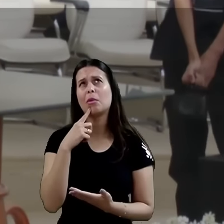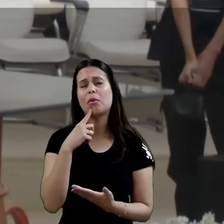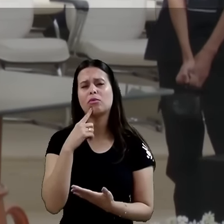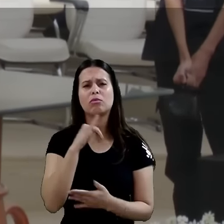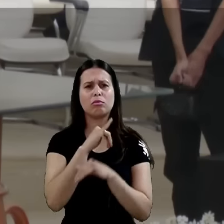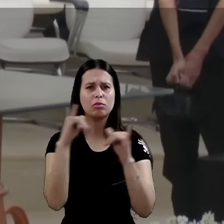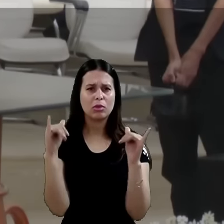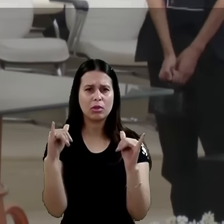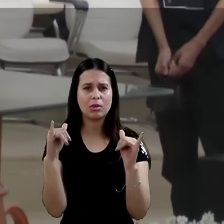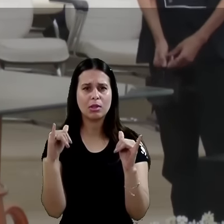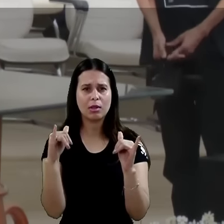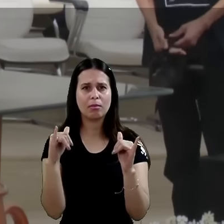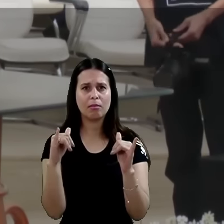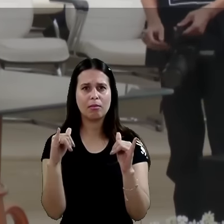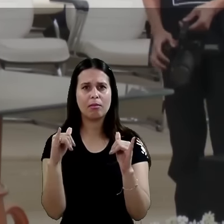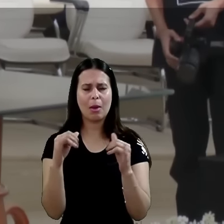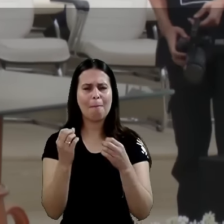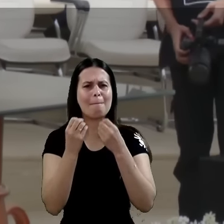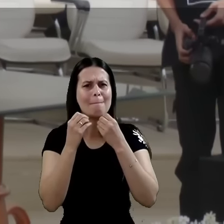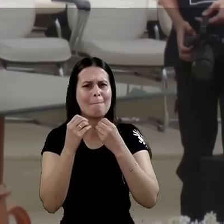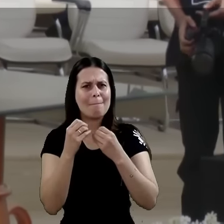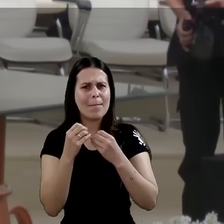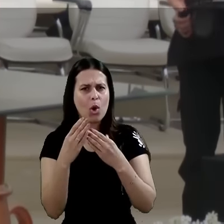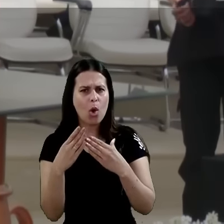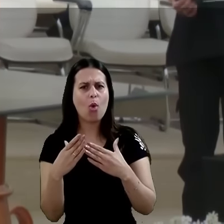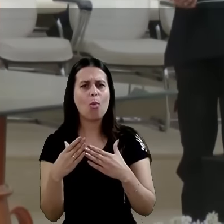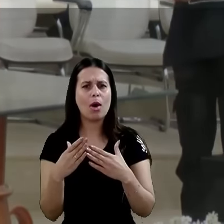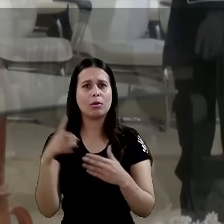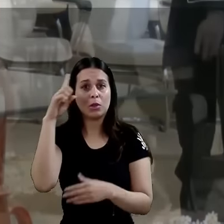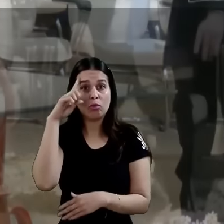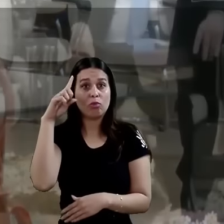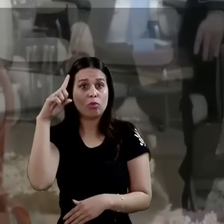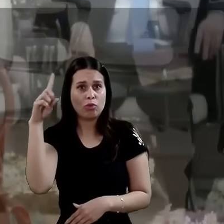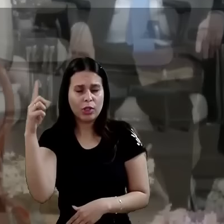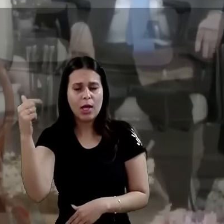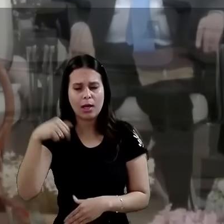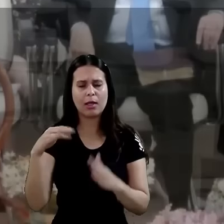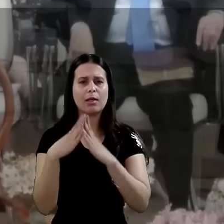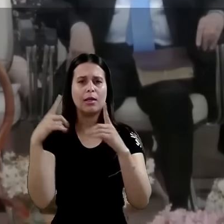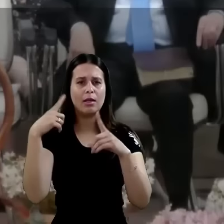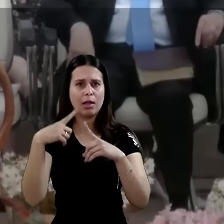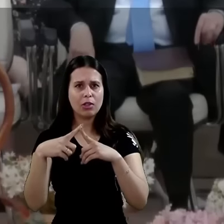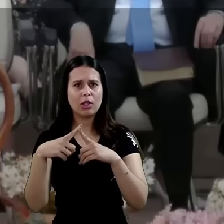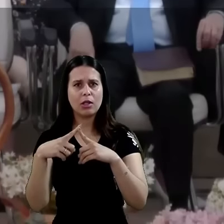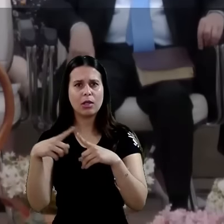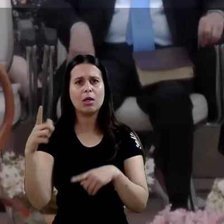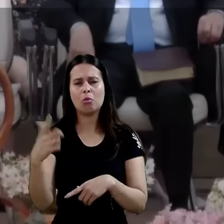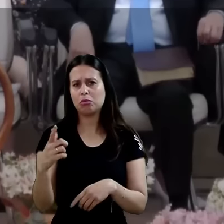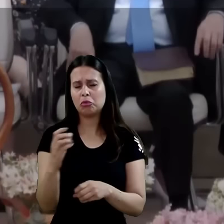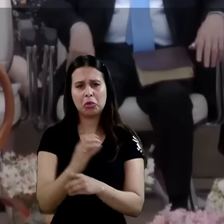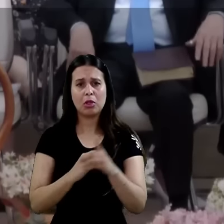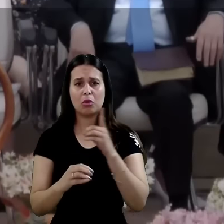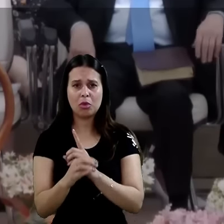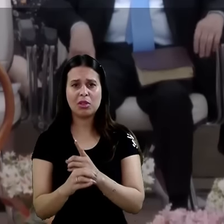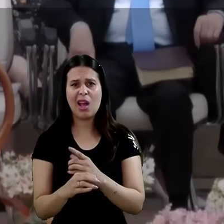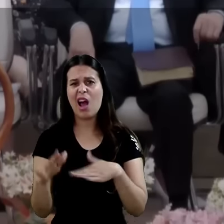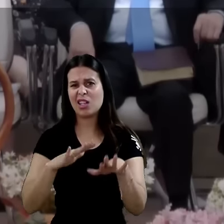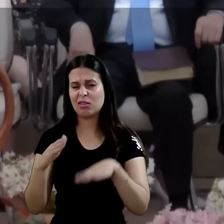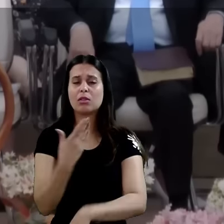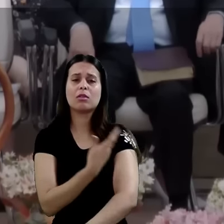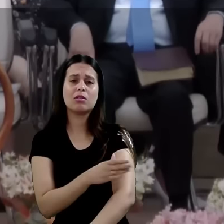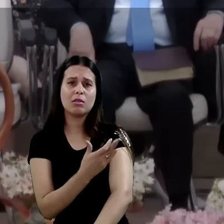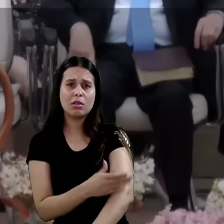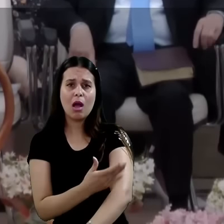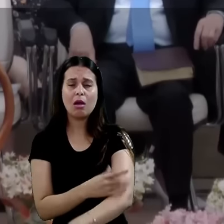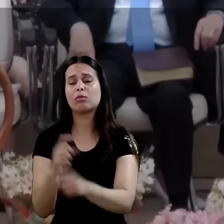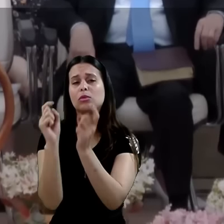dizer completa não tem um dia que você não tem uma atividade na igreja às vezes é saio às vezes é